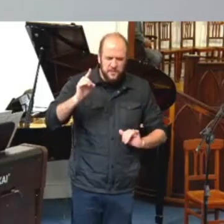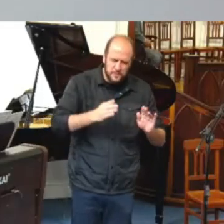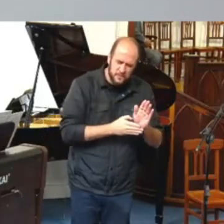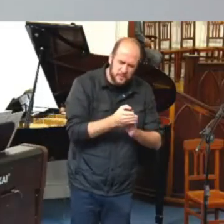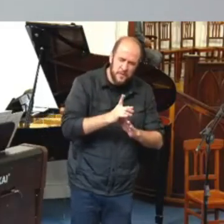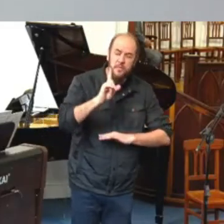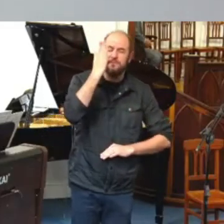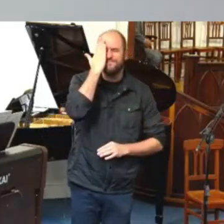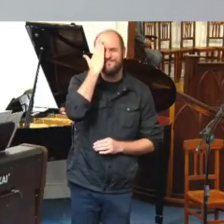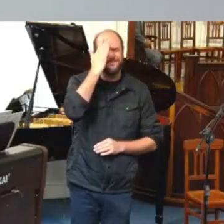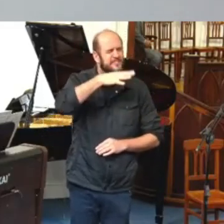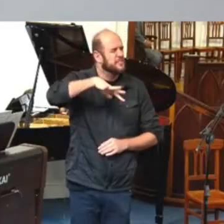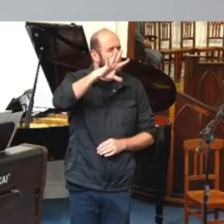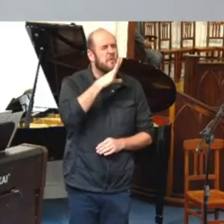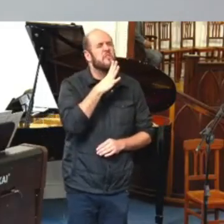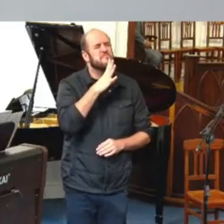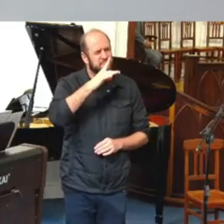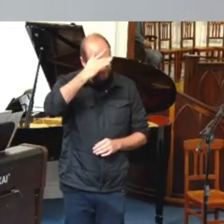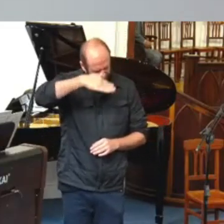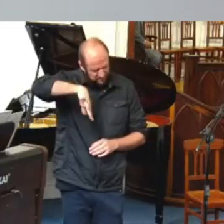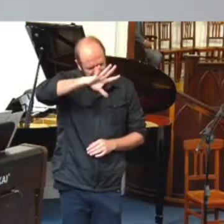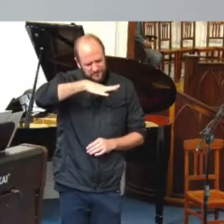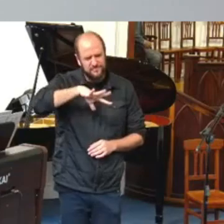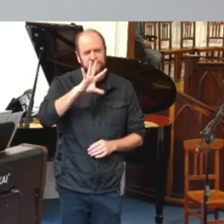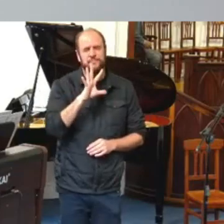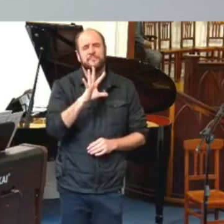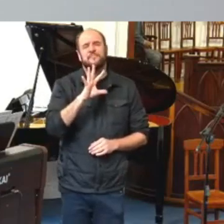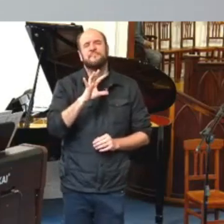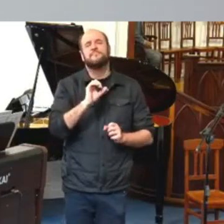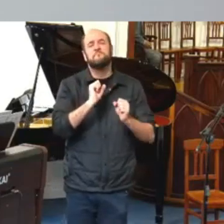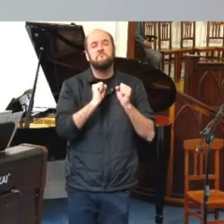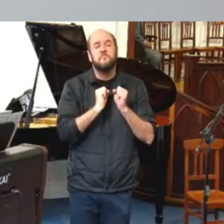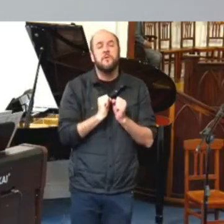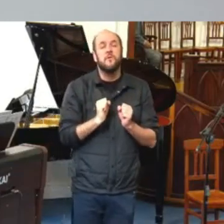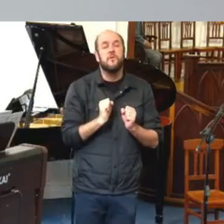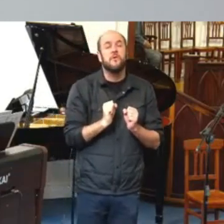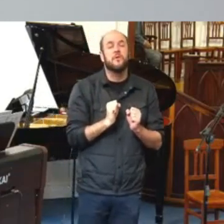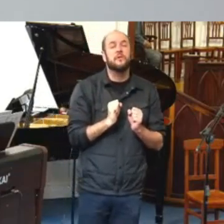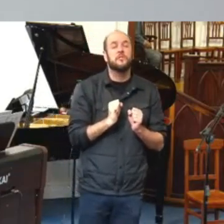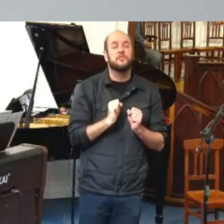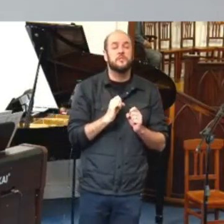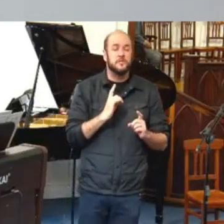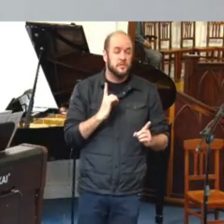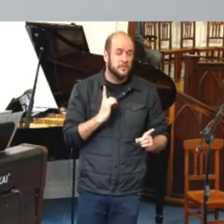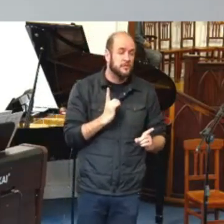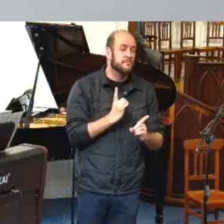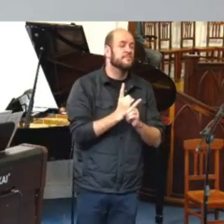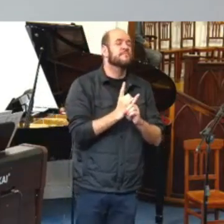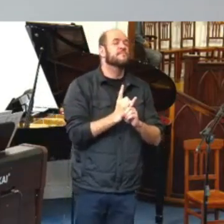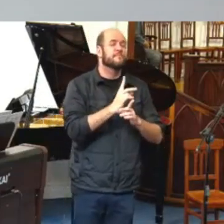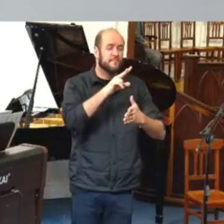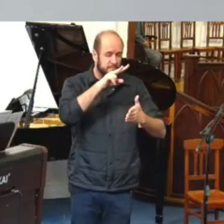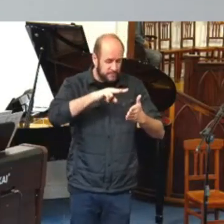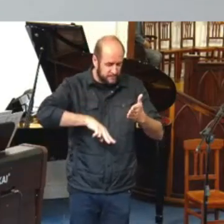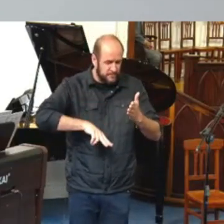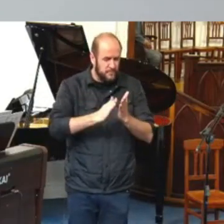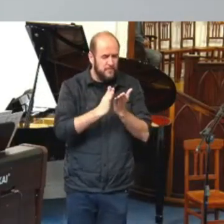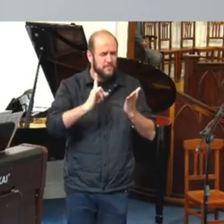seus sofrimentos. Que eles possam encontrar a tua voz na leitura da